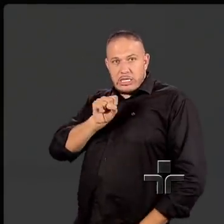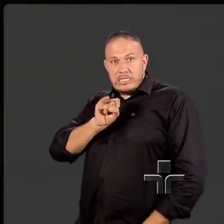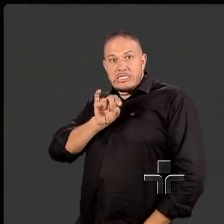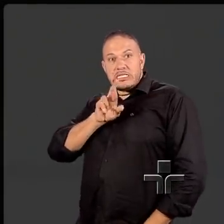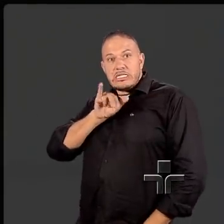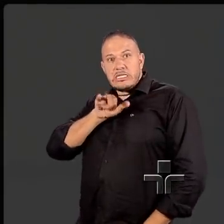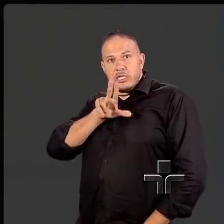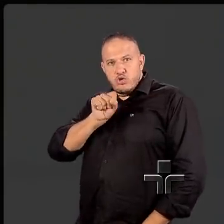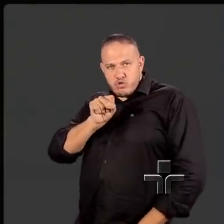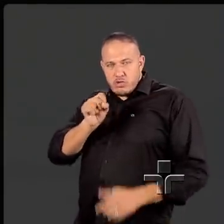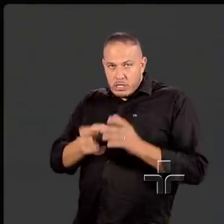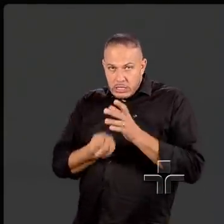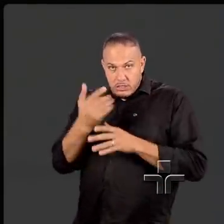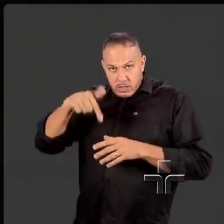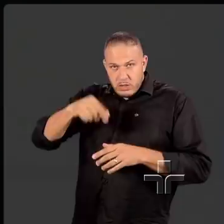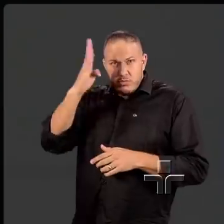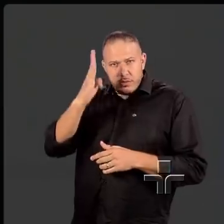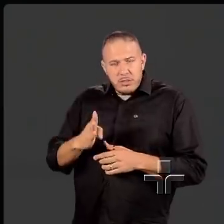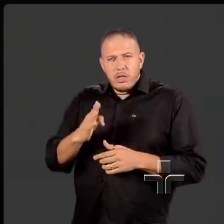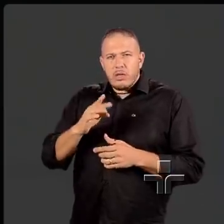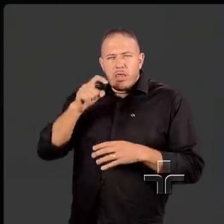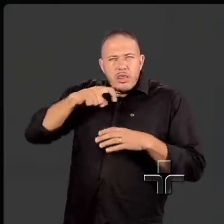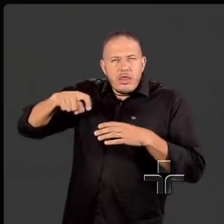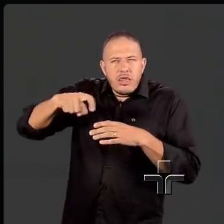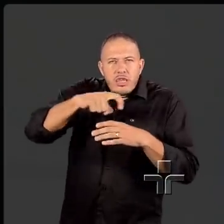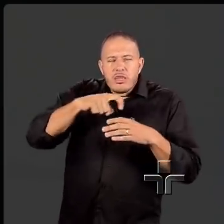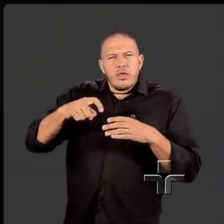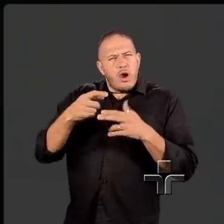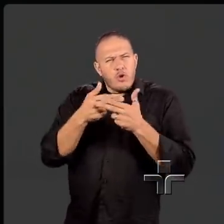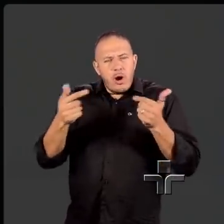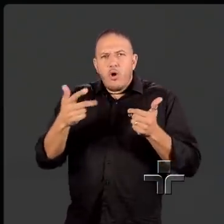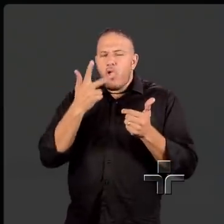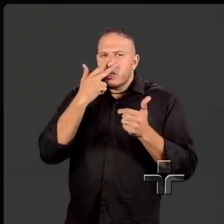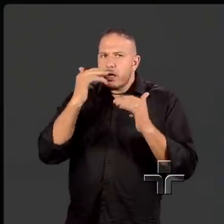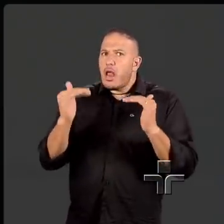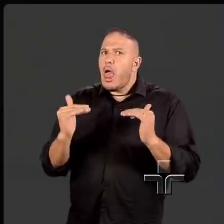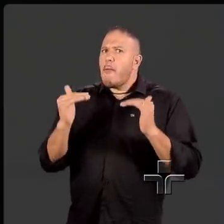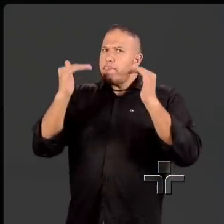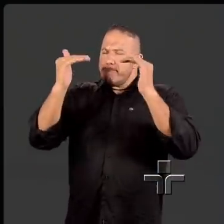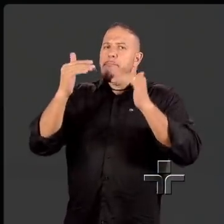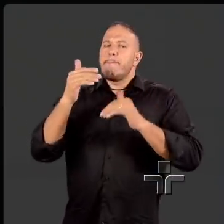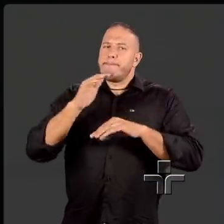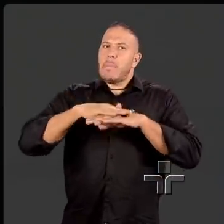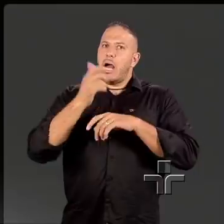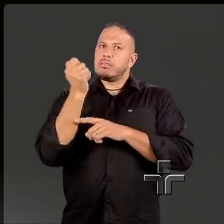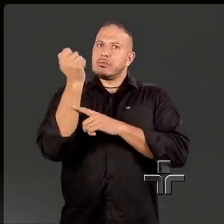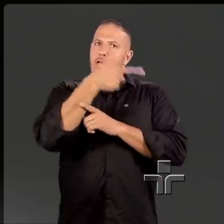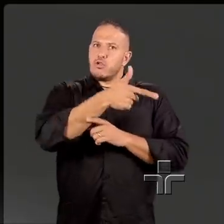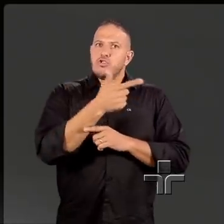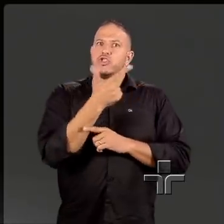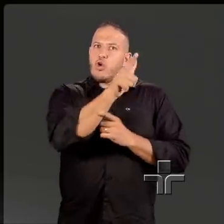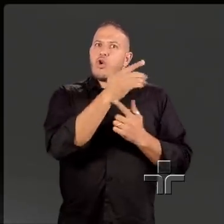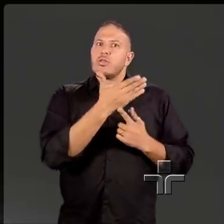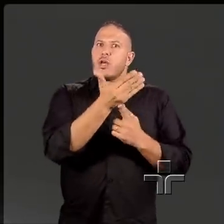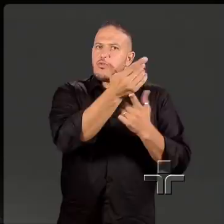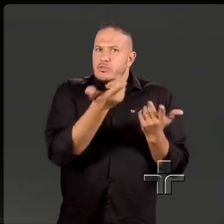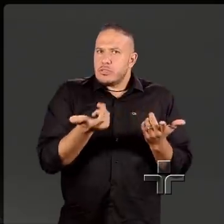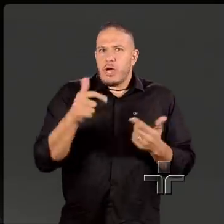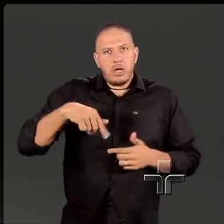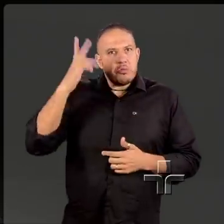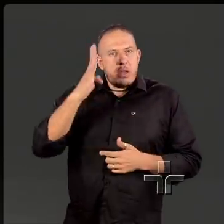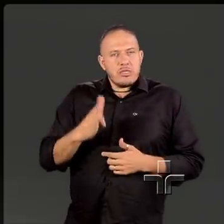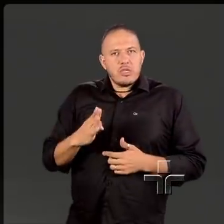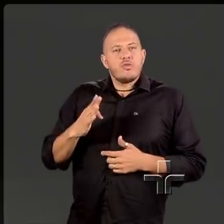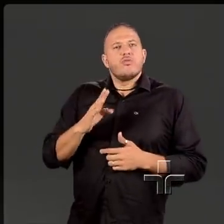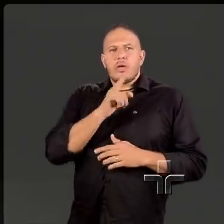Brasil, ela em alguns pontos, ela está à frente, ela é superior a tecnologias que estão mundo afora sendo desenvolvidas